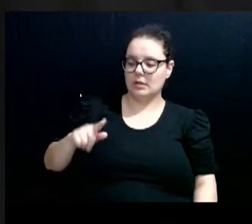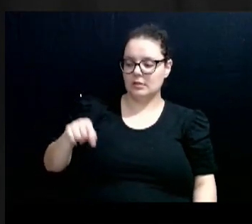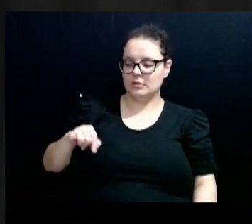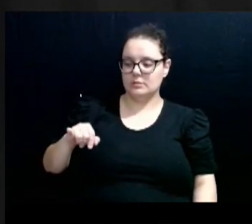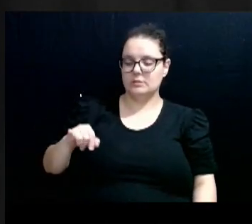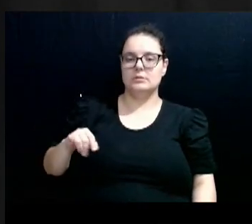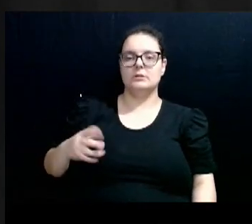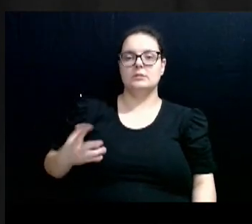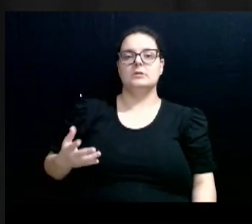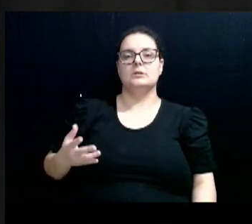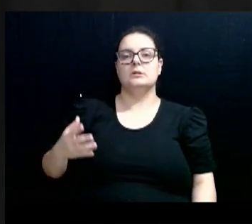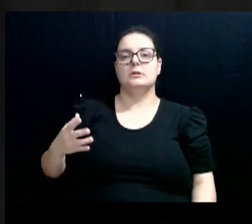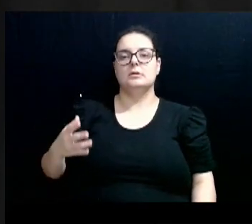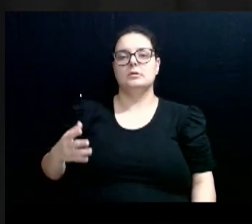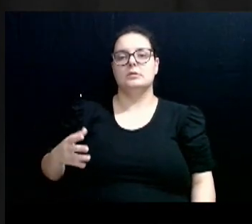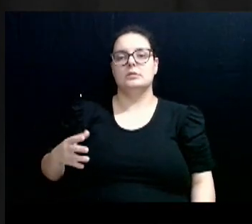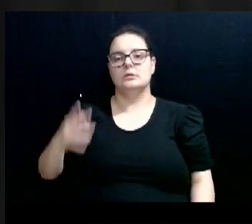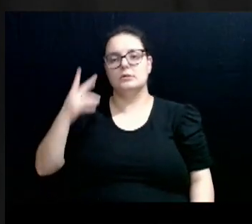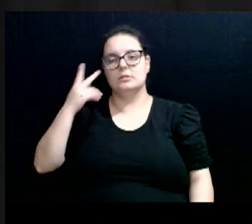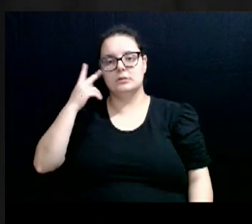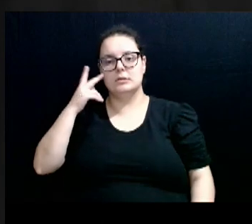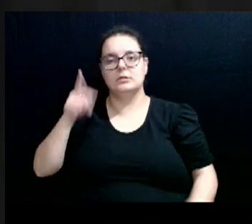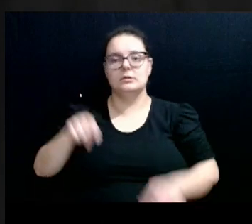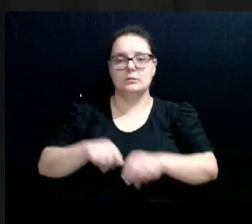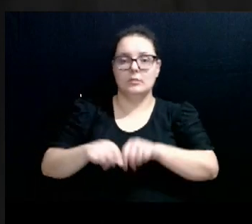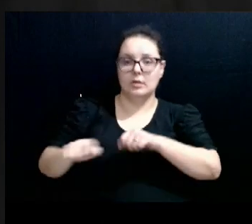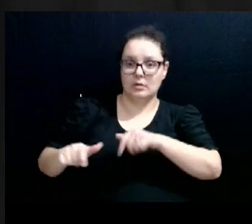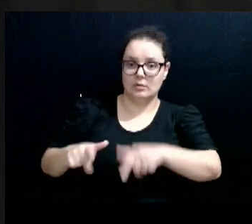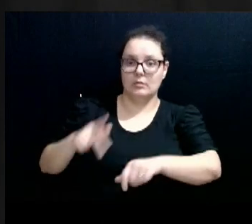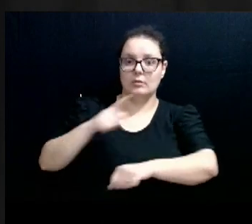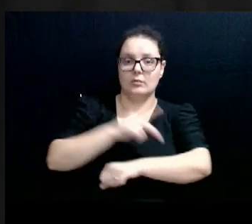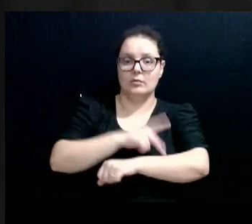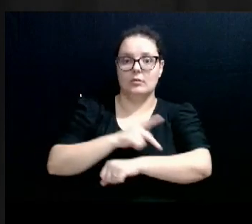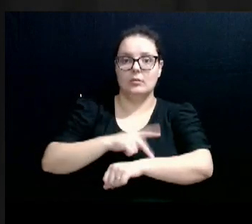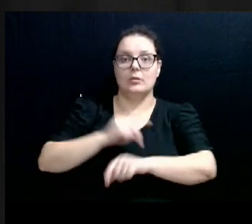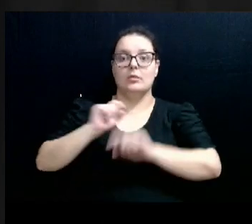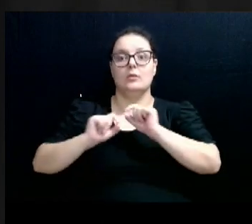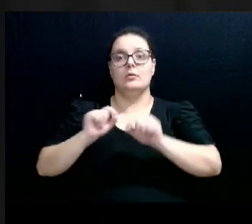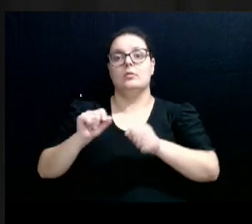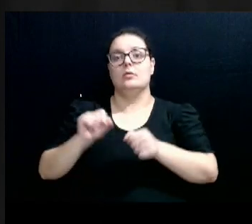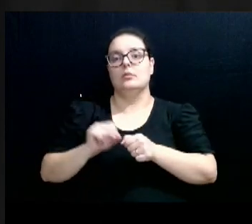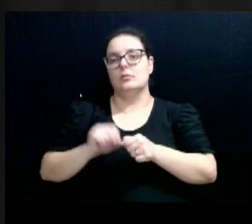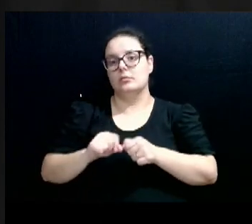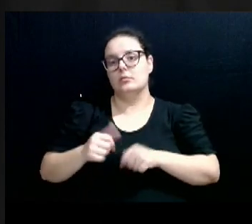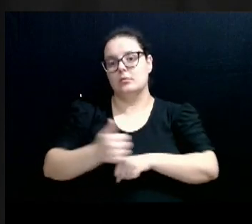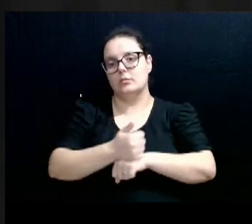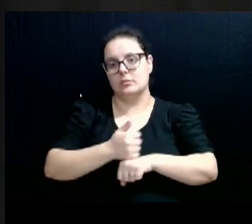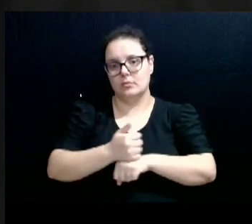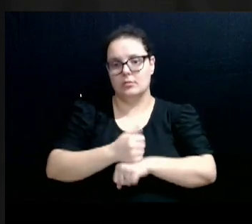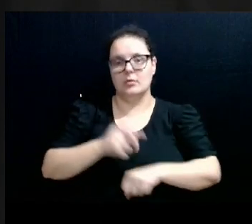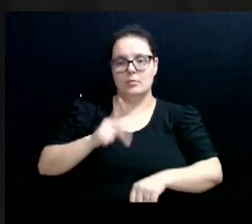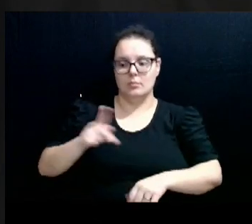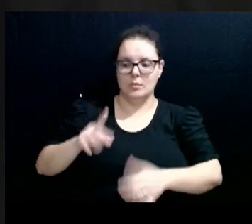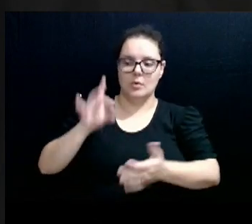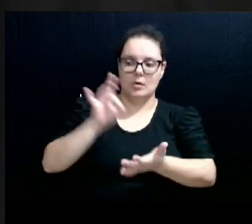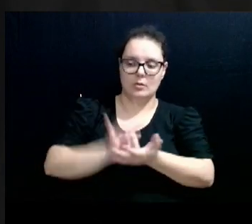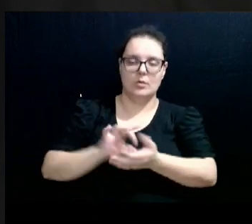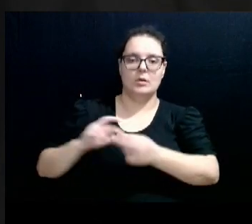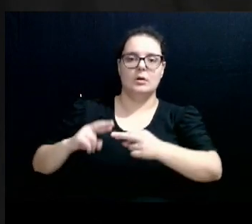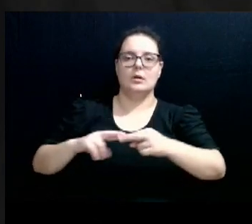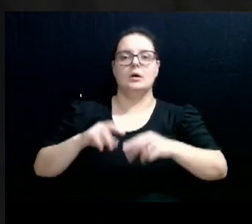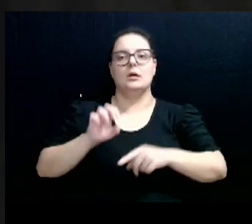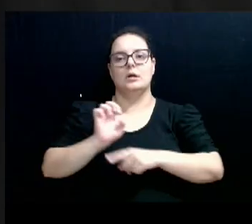pedagogia. Agora, com a minha profissão, o que eu fazia? História, professor efetivo da rede pública estadual. Eu dei aula